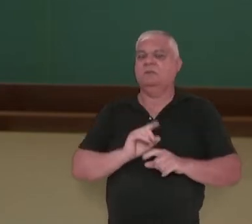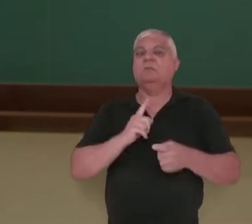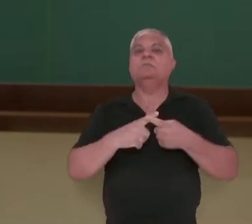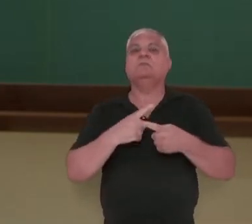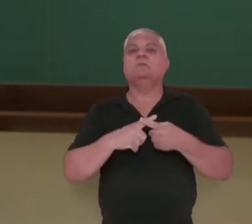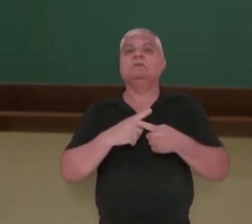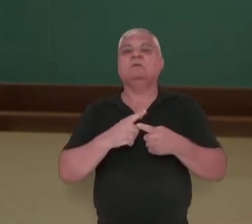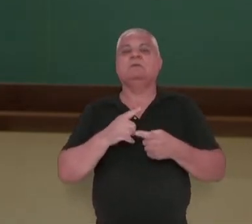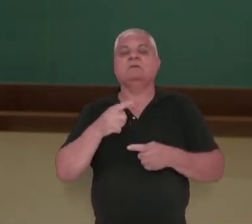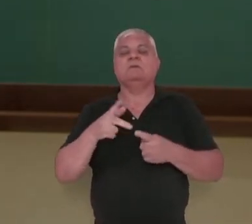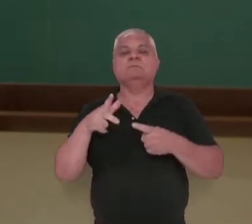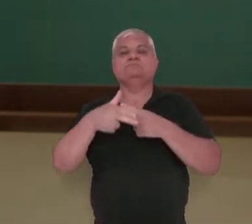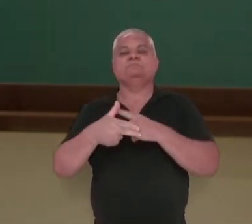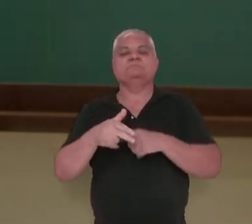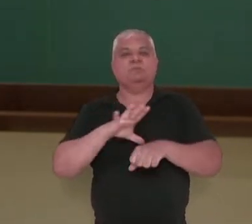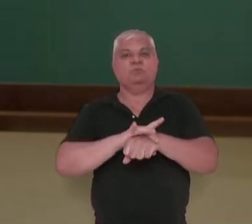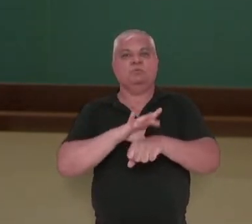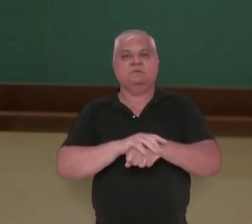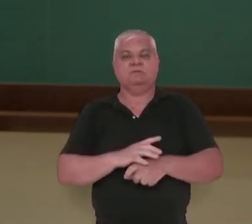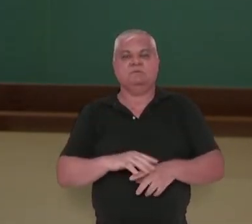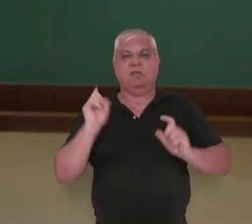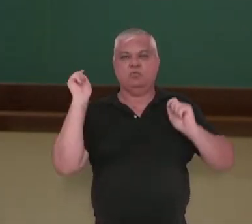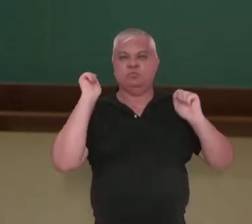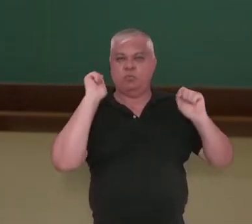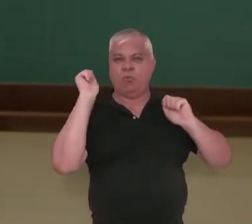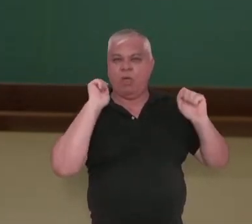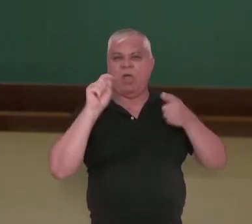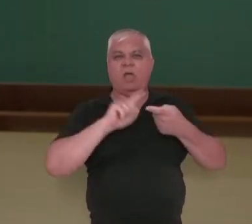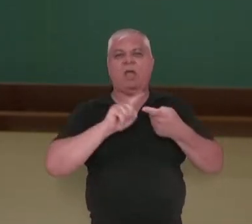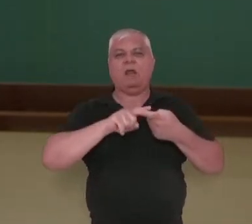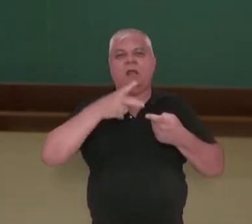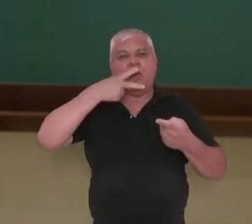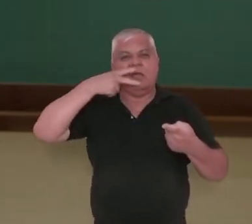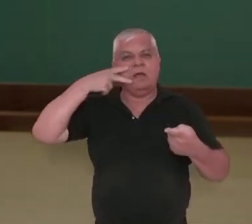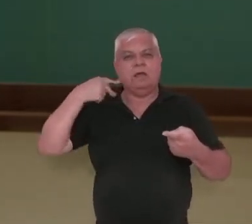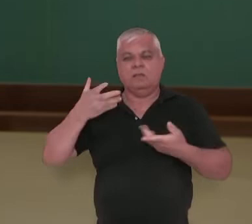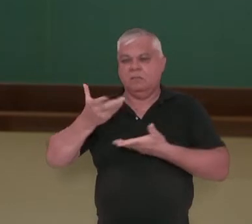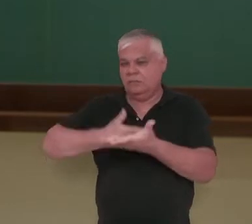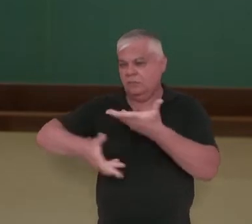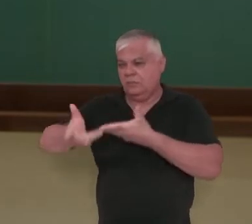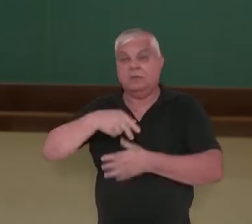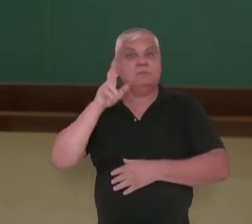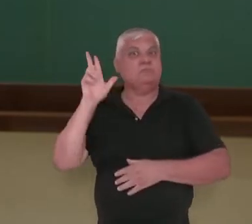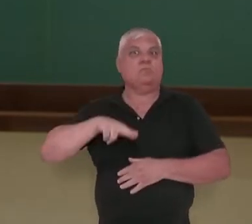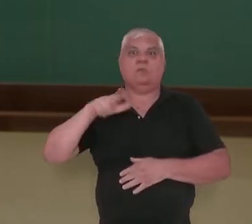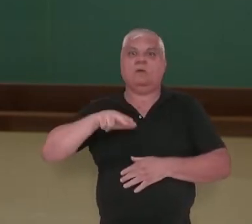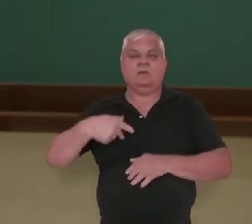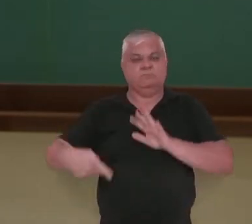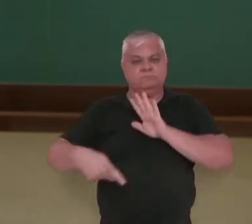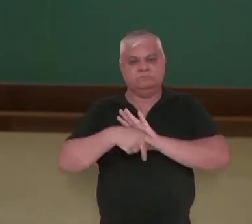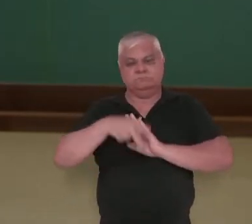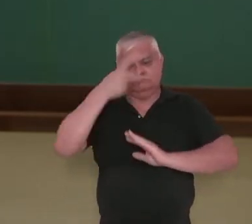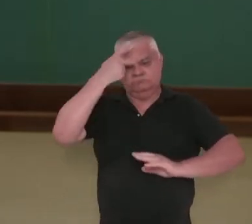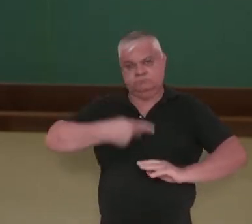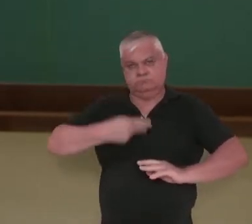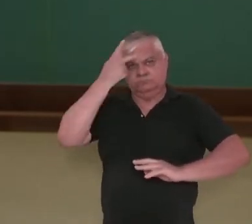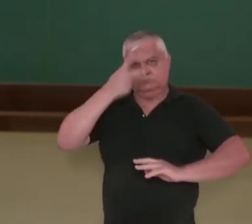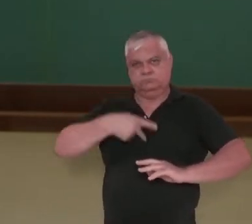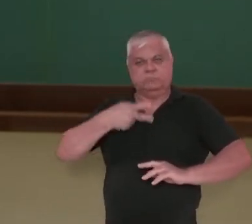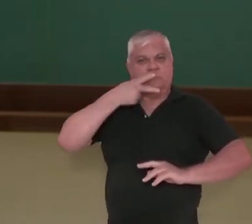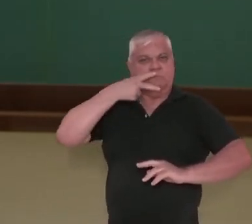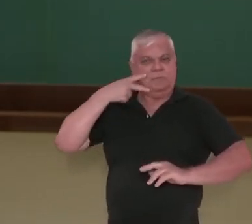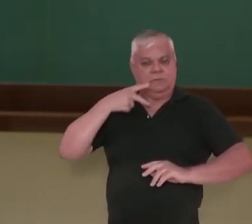essa doença. Não compartilhar toalhas de banho e roupas íntimas. Nunca isso, né, gente? São utensílios ali que devem ser de